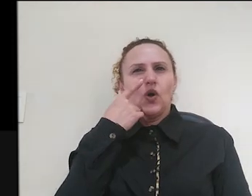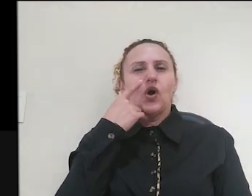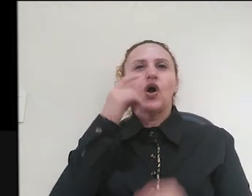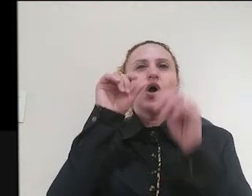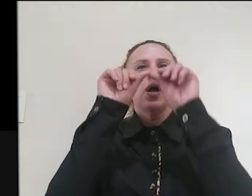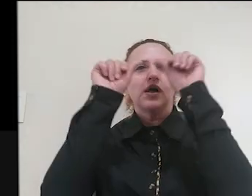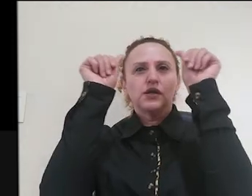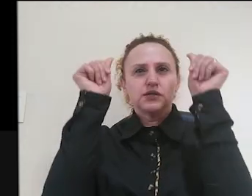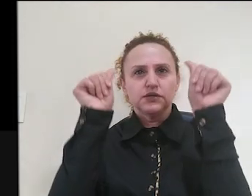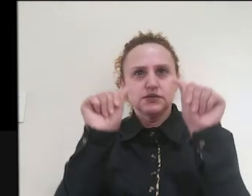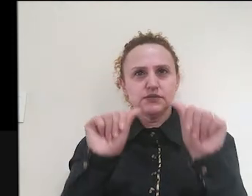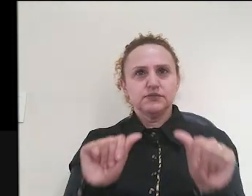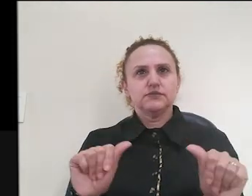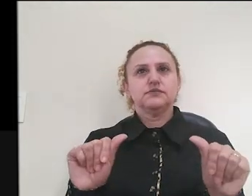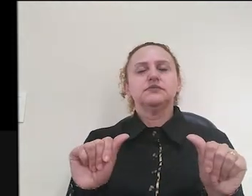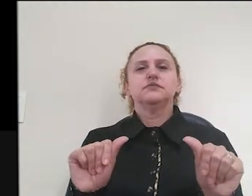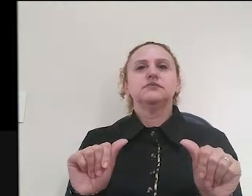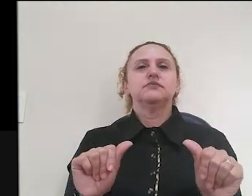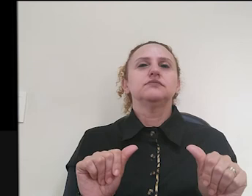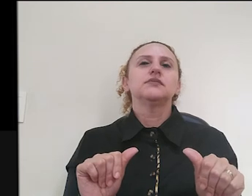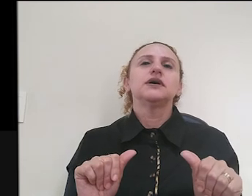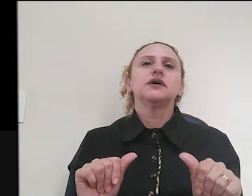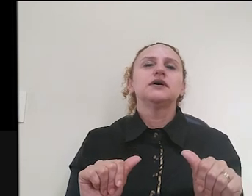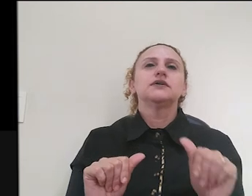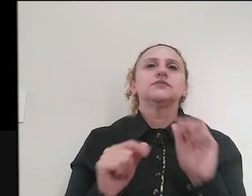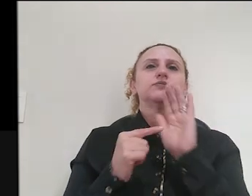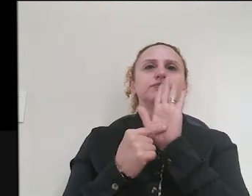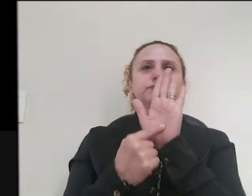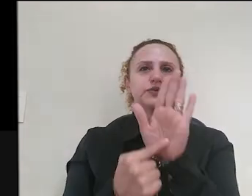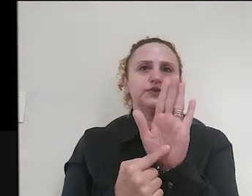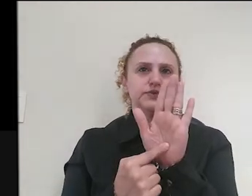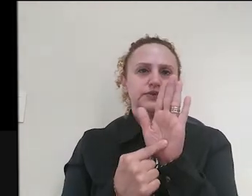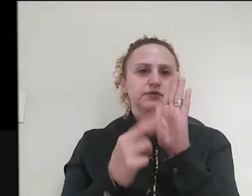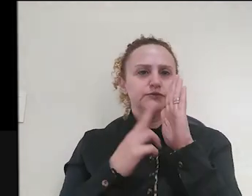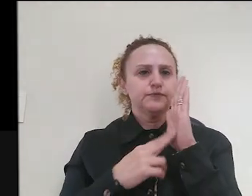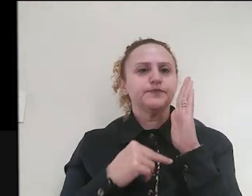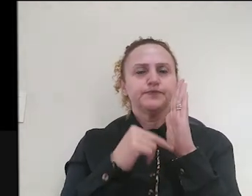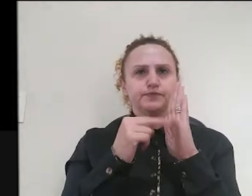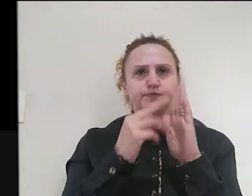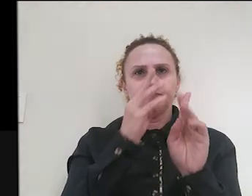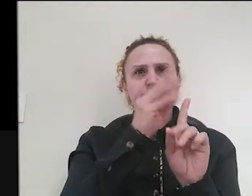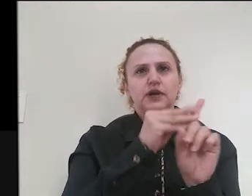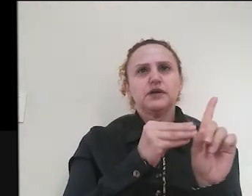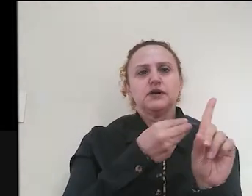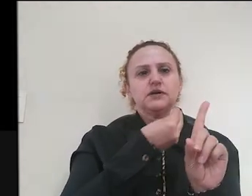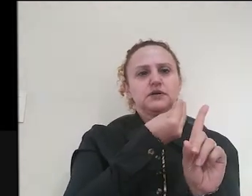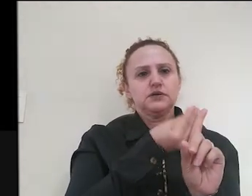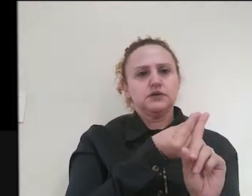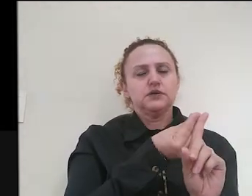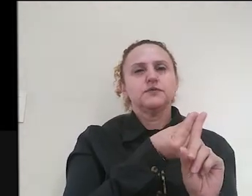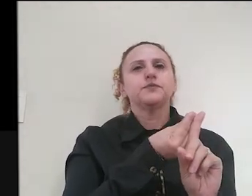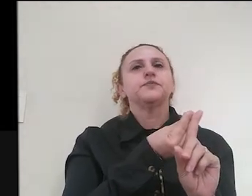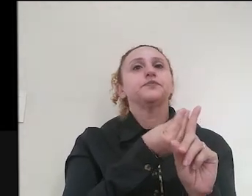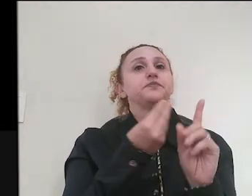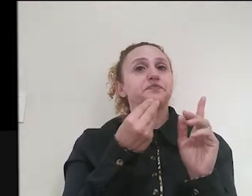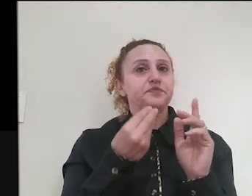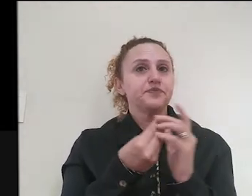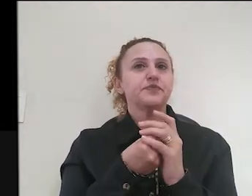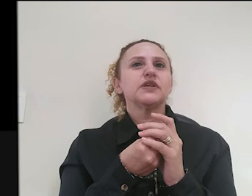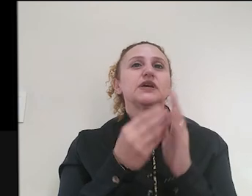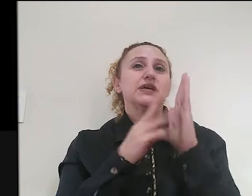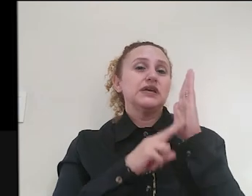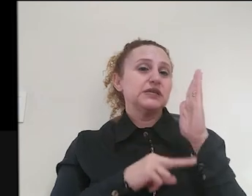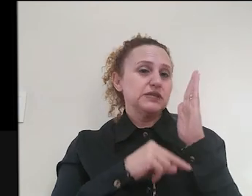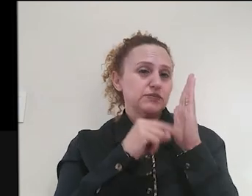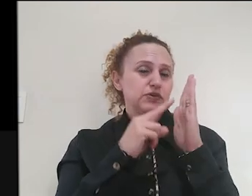Monet, a gente vai ter o Van Gogh, o Renoir, o Degas, o Mint, todos são pintores que vão abandonar